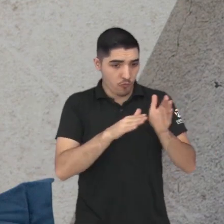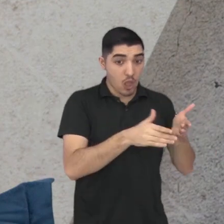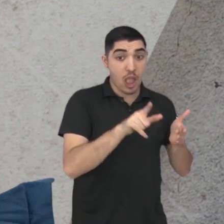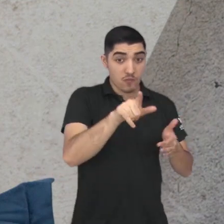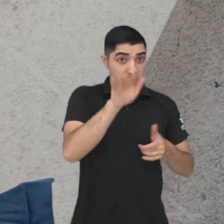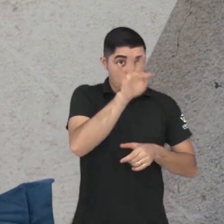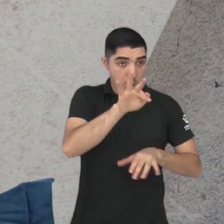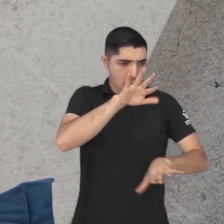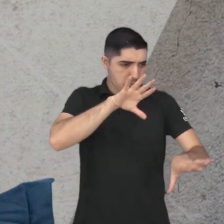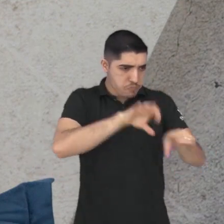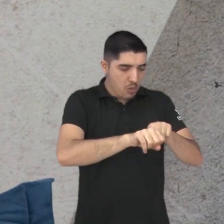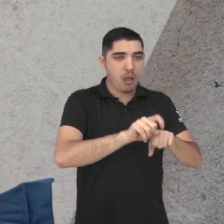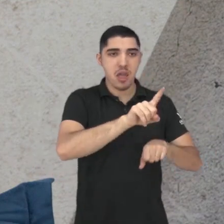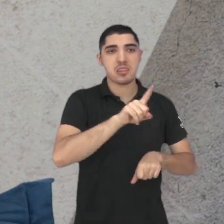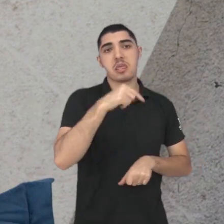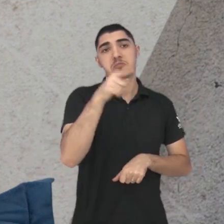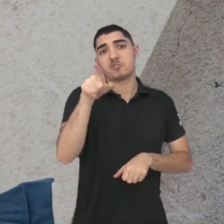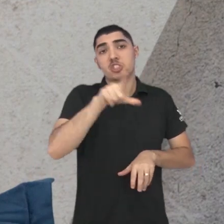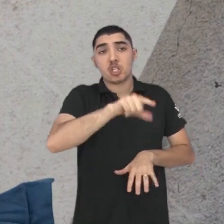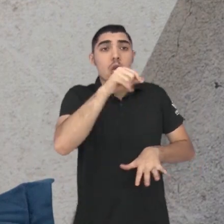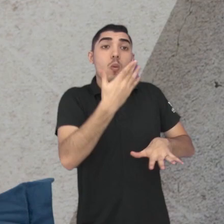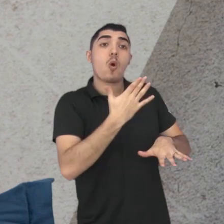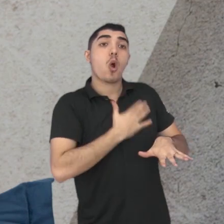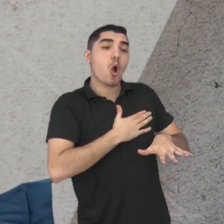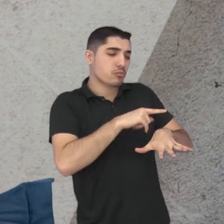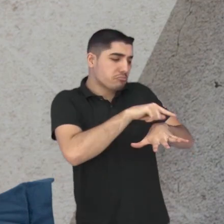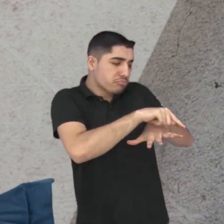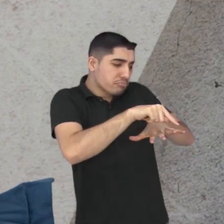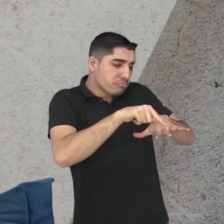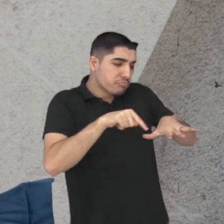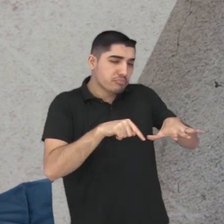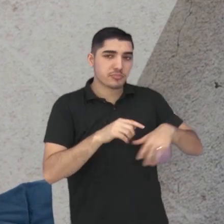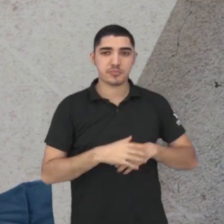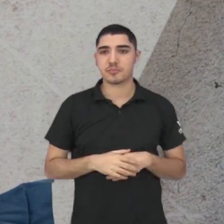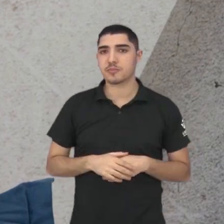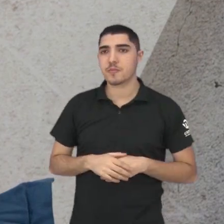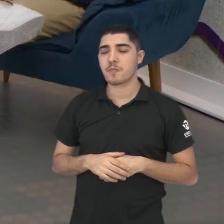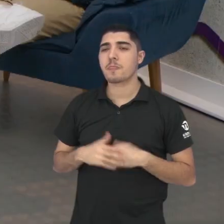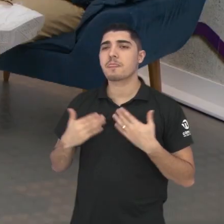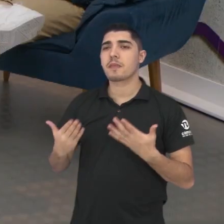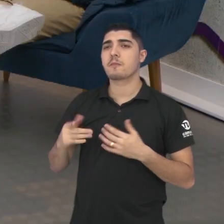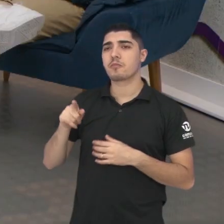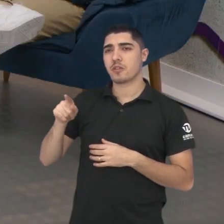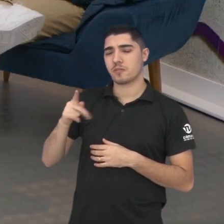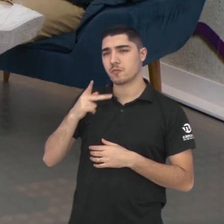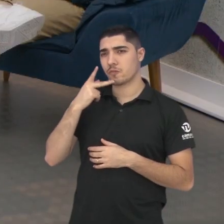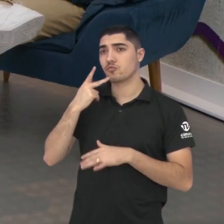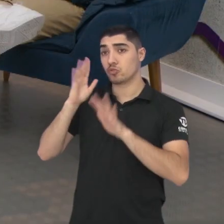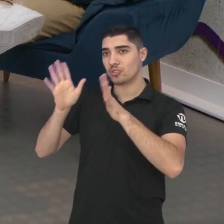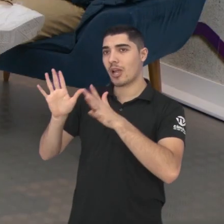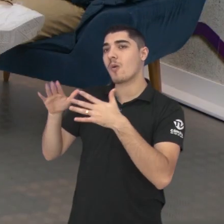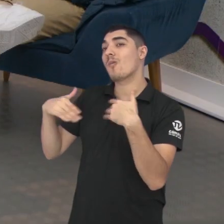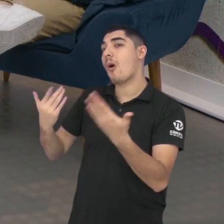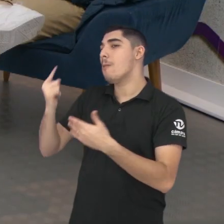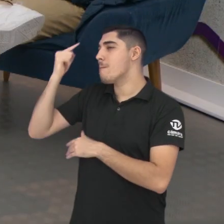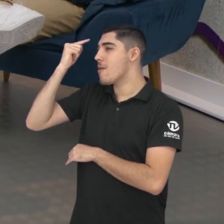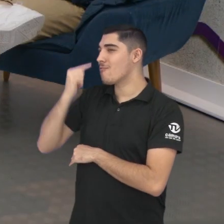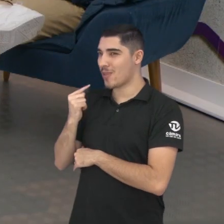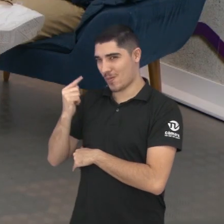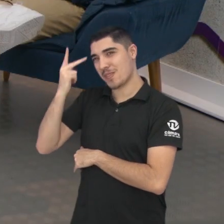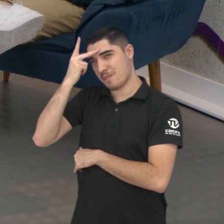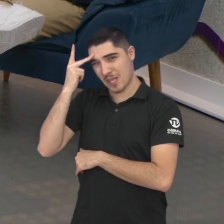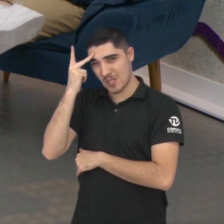quando você conclui a faculdade, você pode escolher o que você mais tem afinidade. E Débora, assim, a gente já falou do perfil